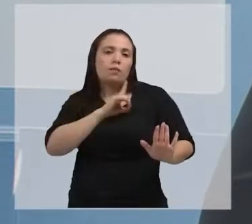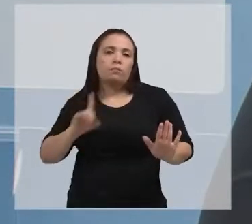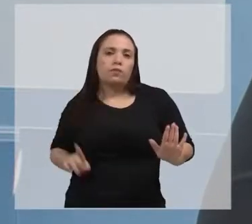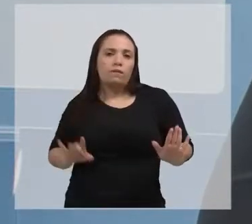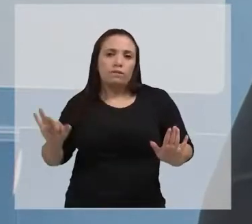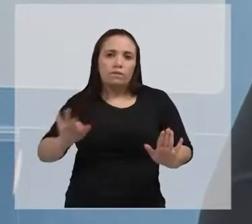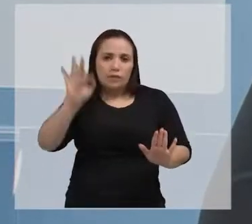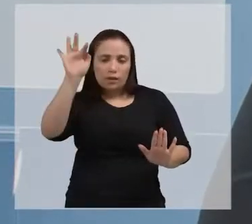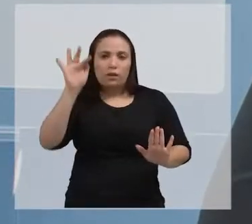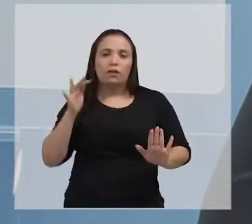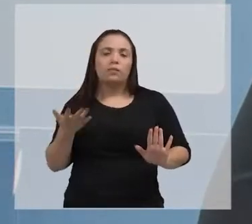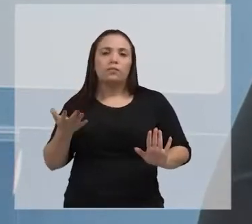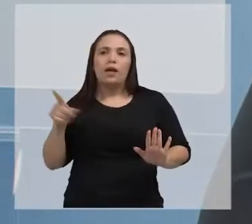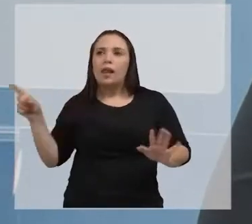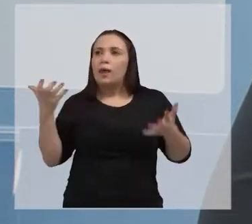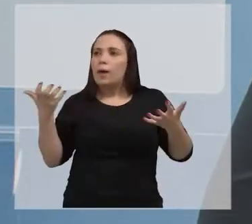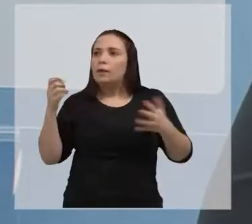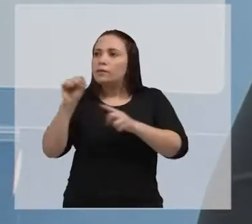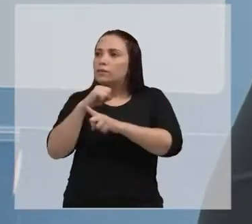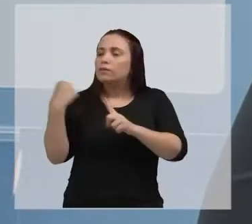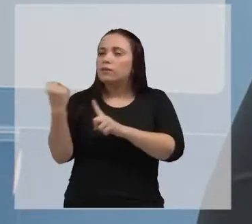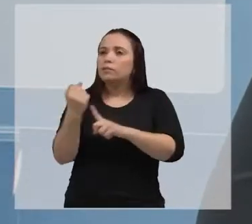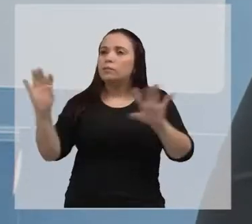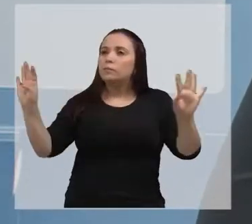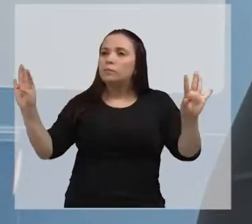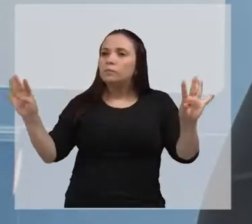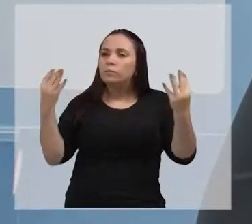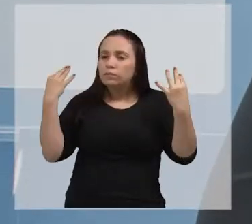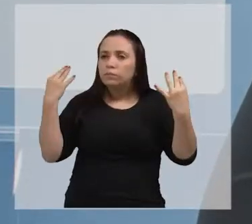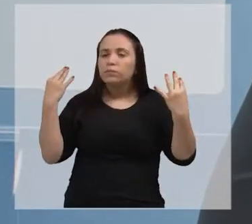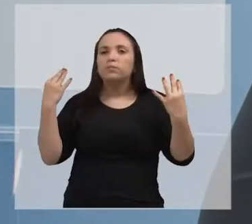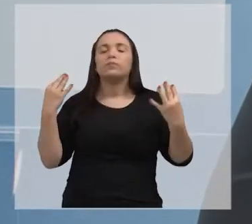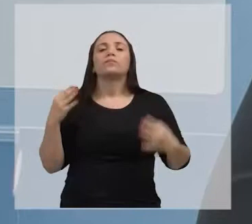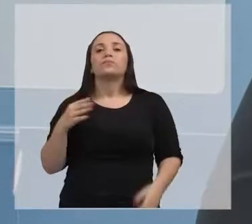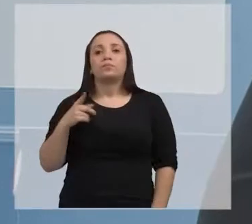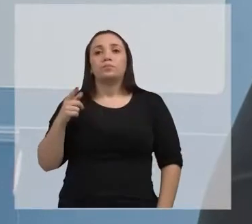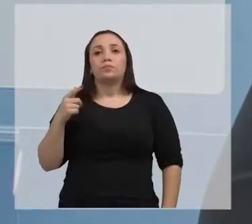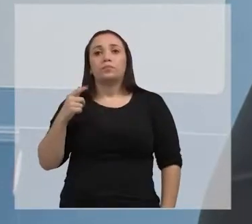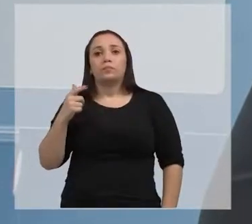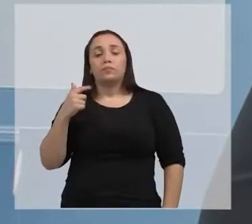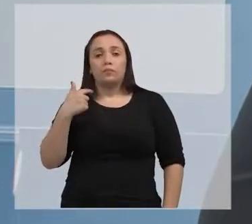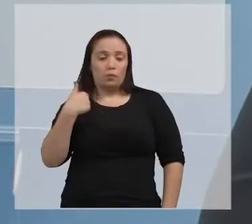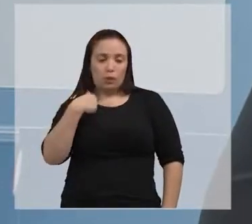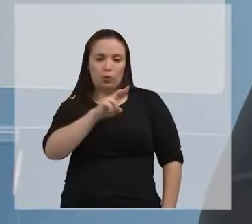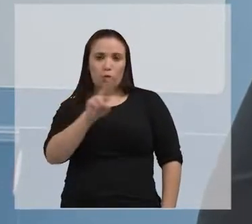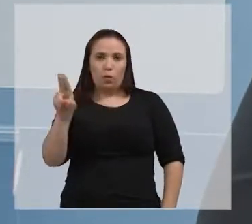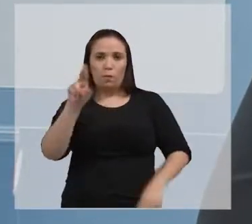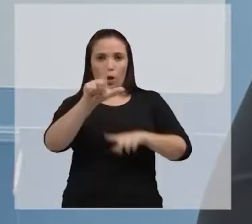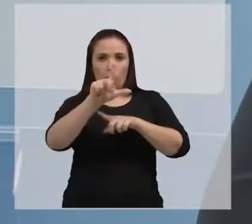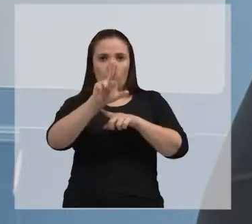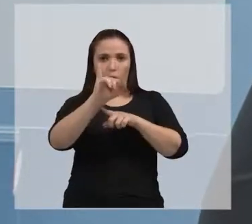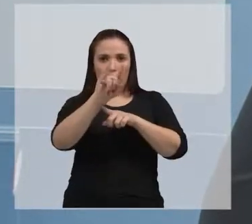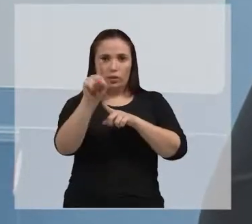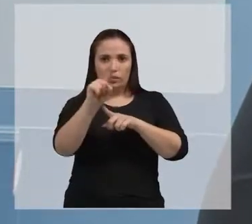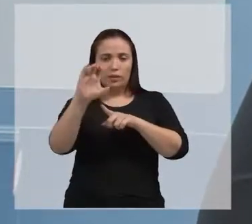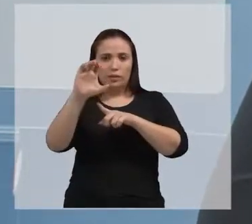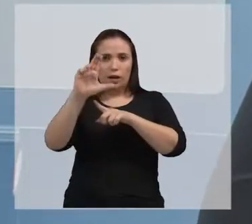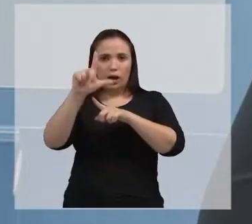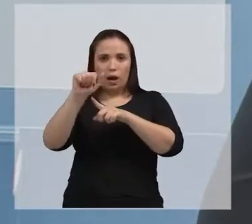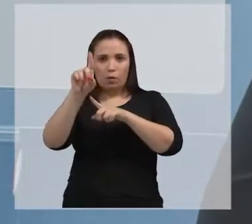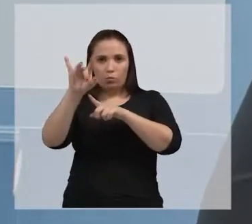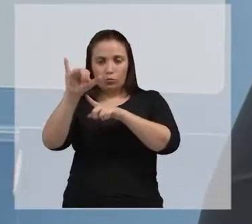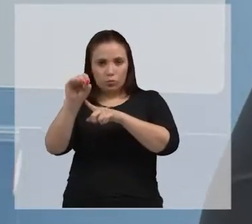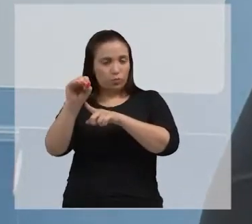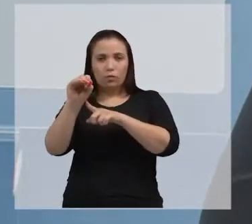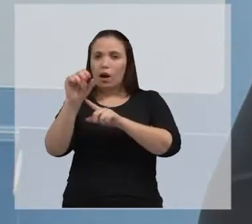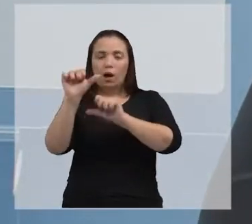ele quer chamar atenção, quer enfrentar esse problema do Lula, ele chega lá, meu nome é Luiz Cláudio Barbosa, deputado federal Luiz Cláudio